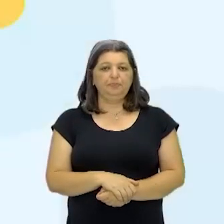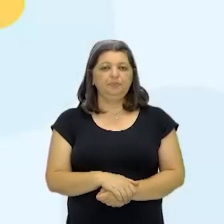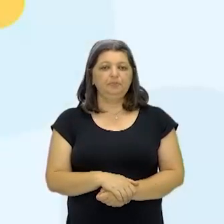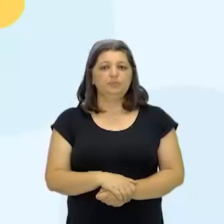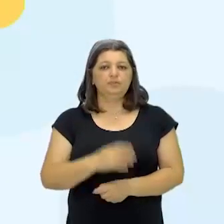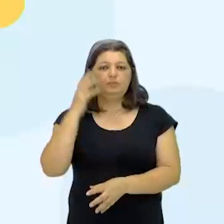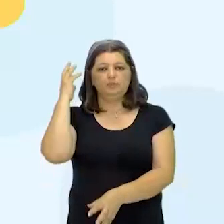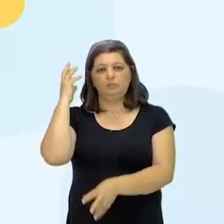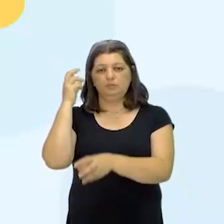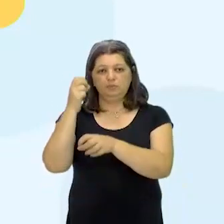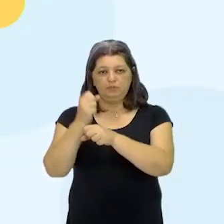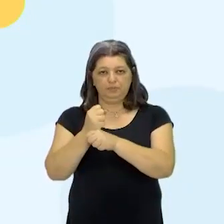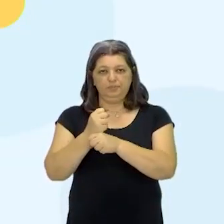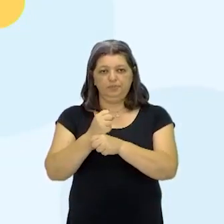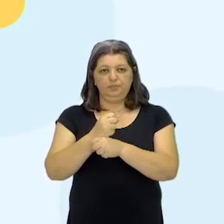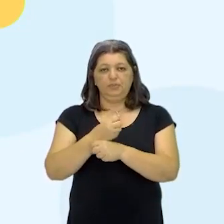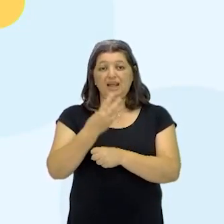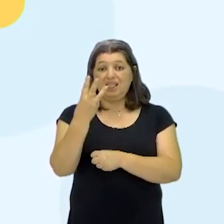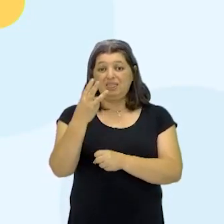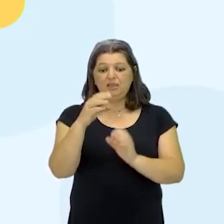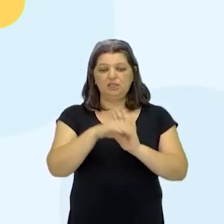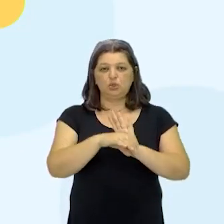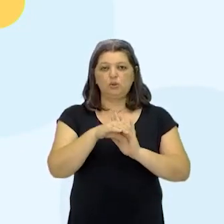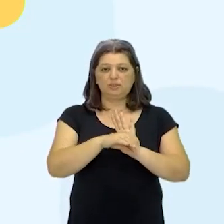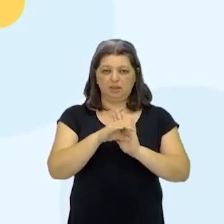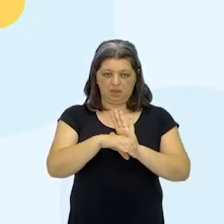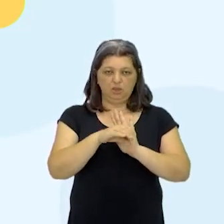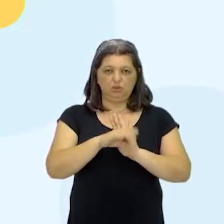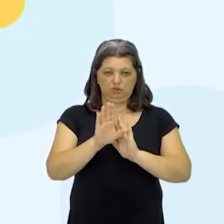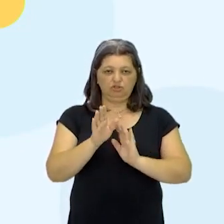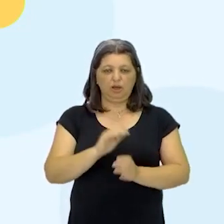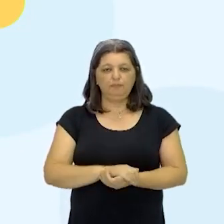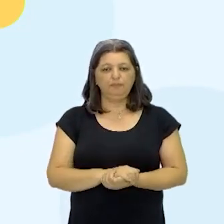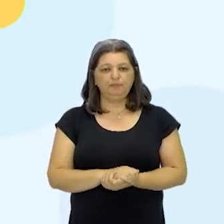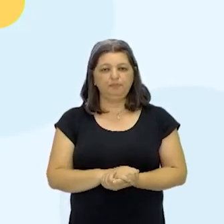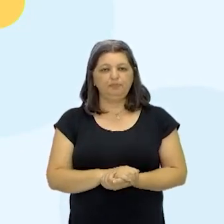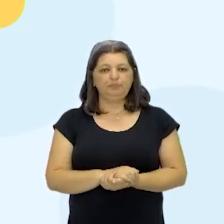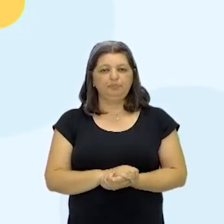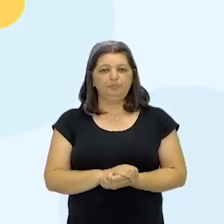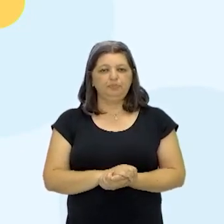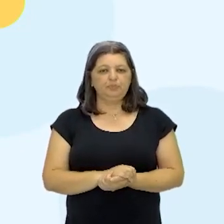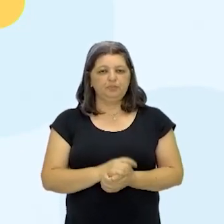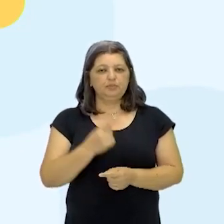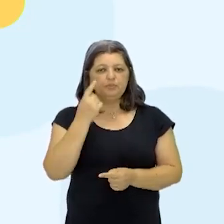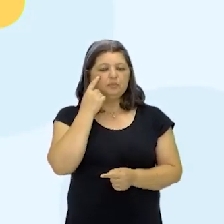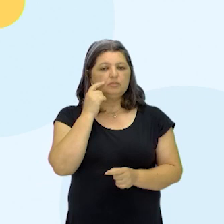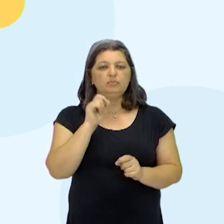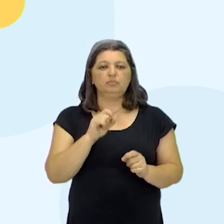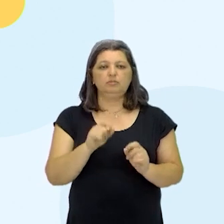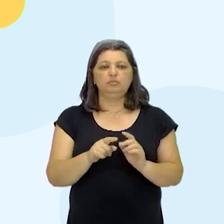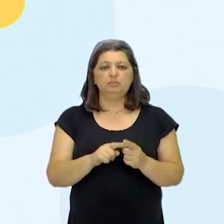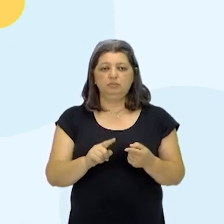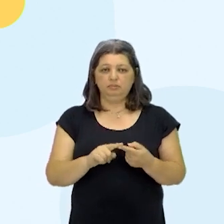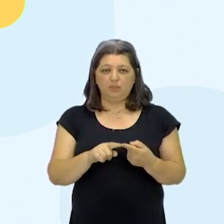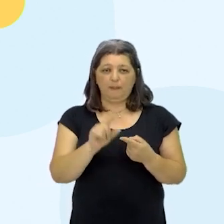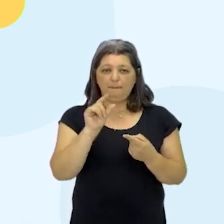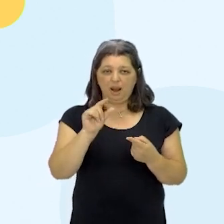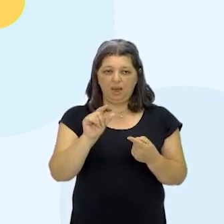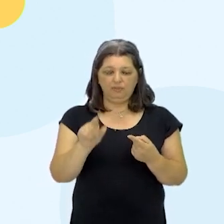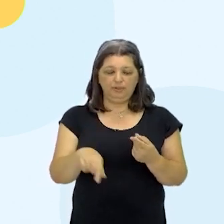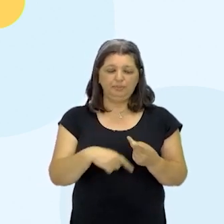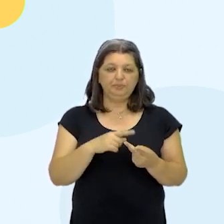Rever os três conceitos já trabalhados anteriormente. Então, Stereotype, que é a palavra que a gente viu lá, is an